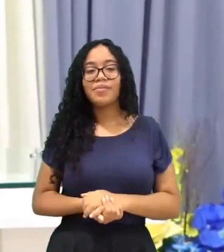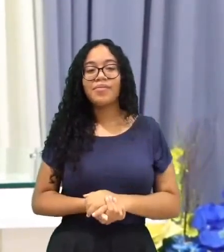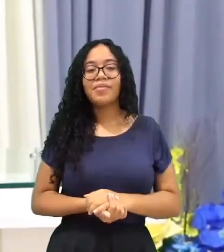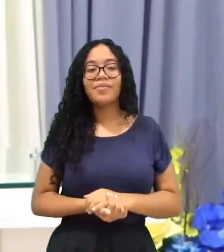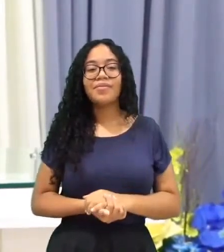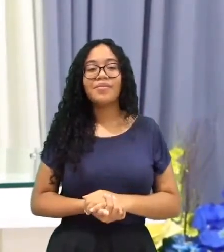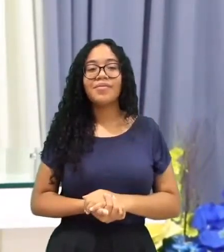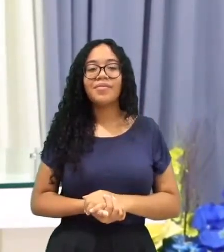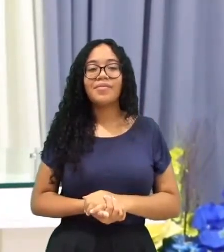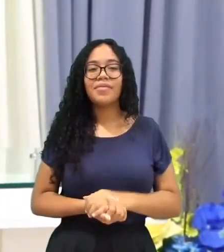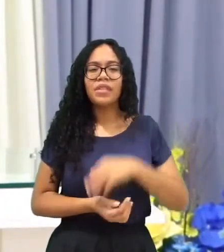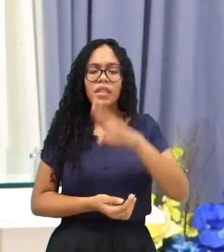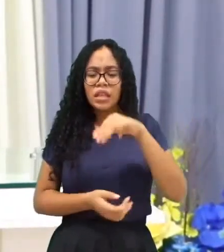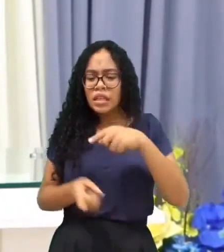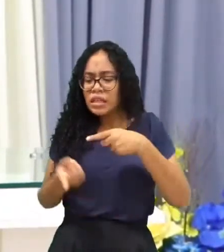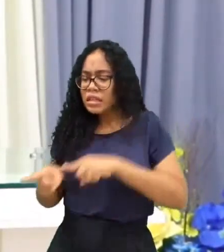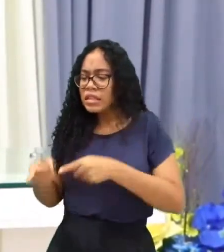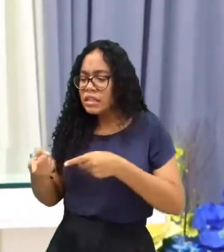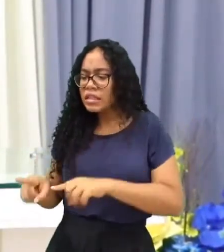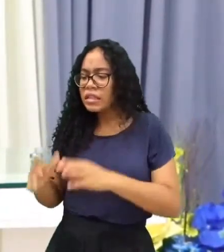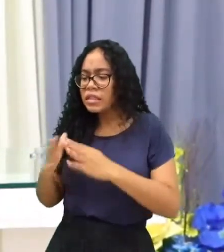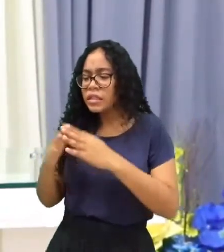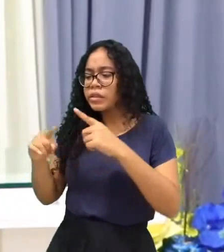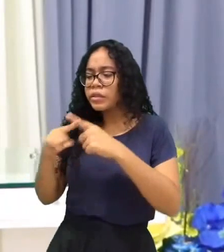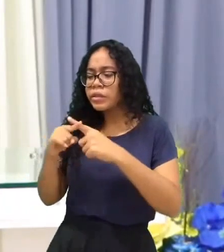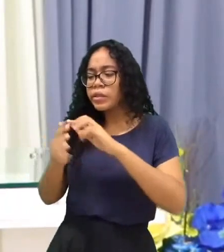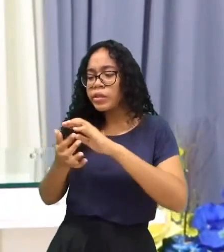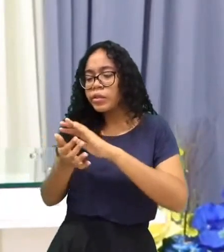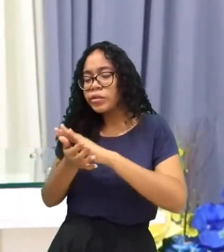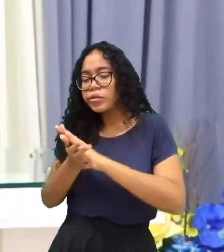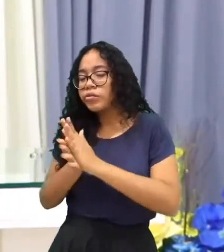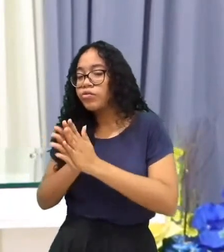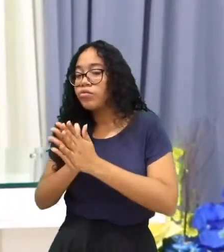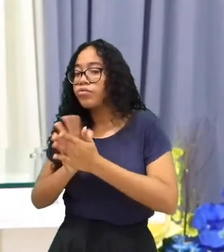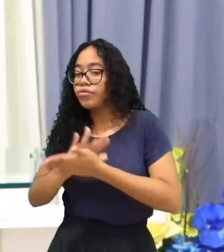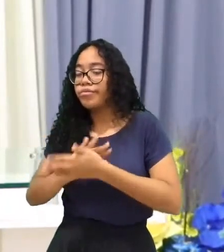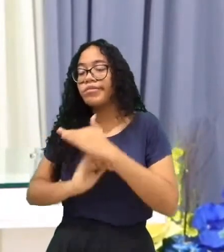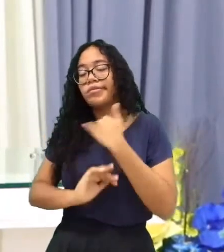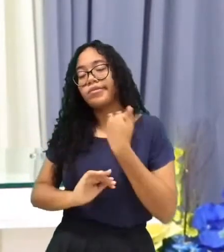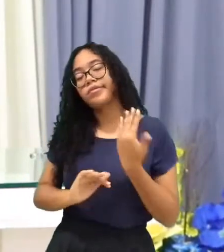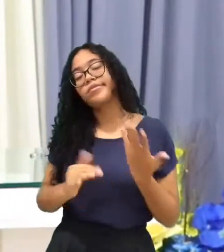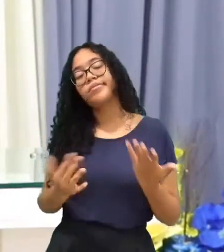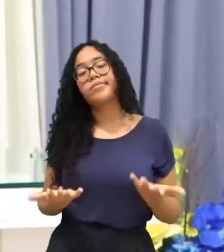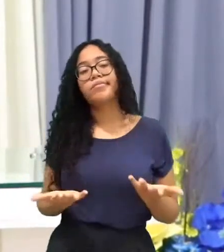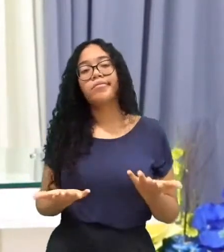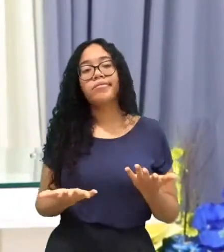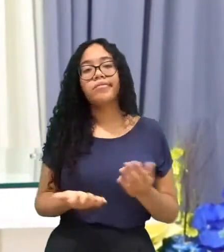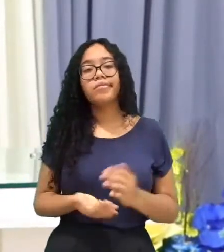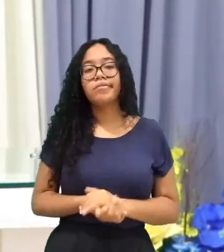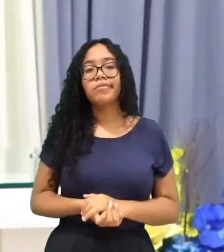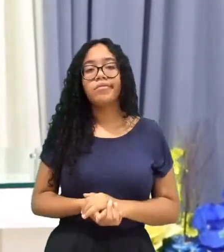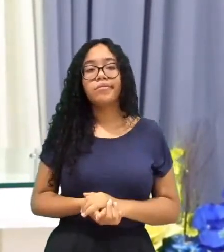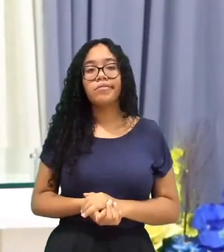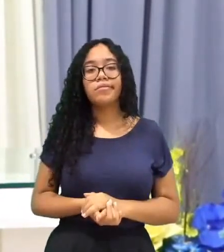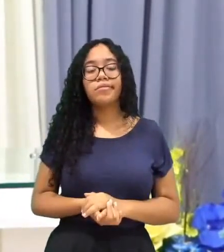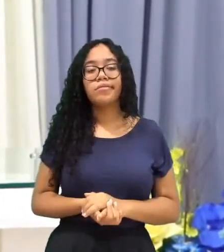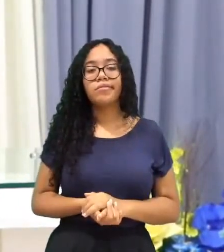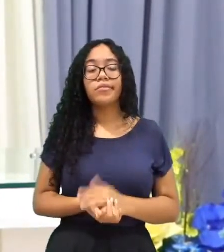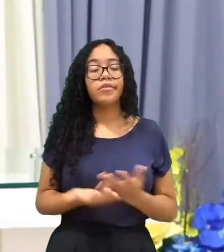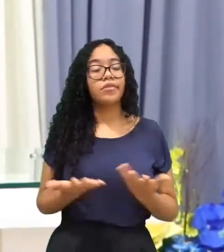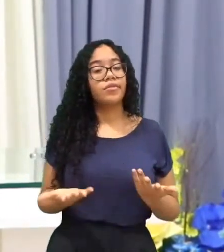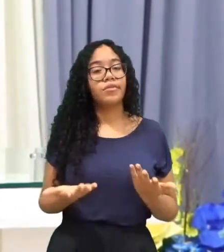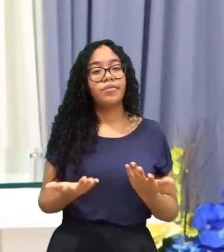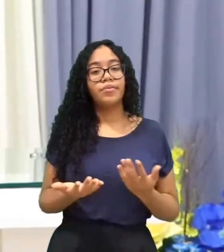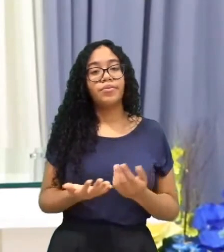migalhas, e quem cair sobre ela também se despedaçará. Então não adianta brigar contra a igreja, é perda de